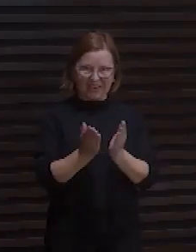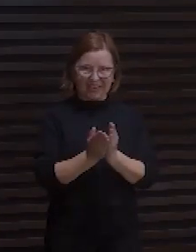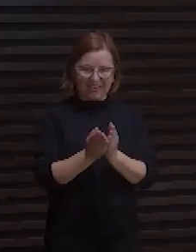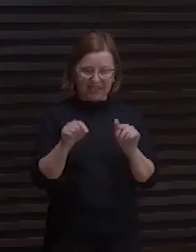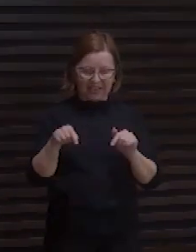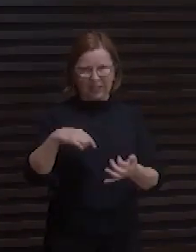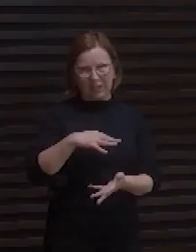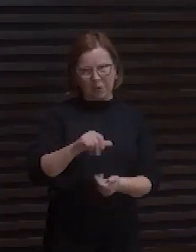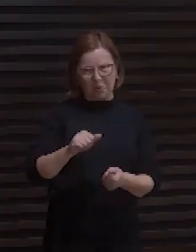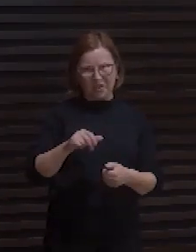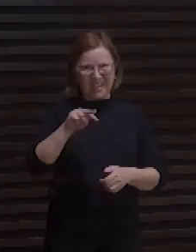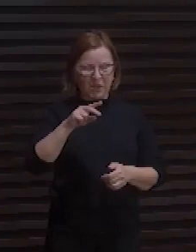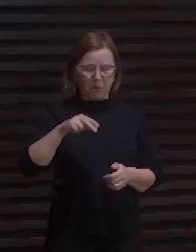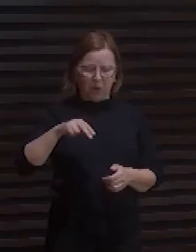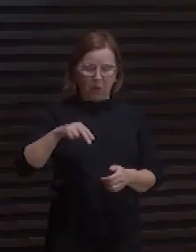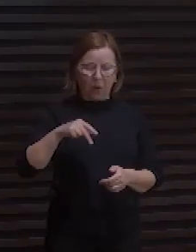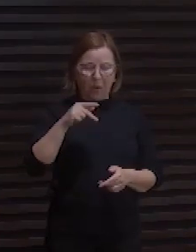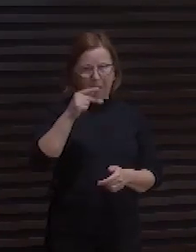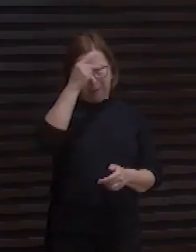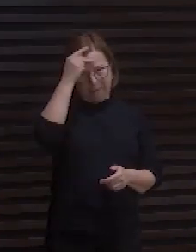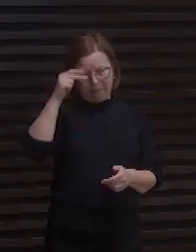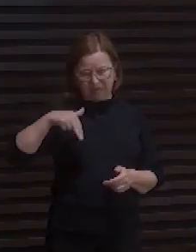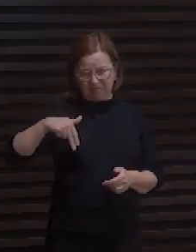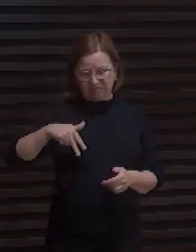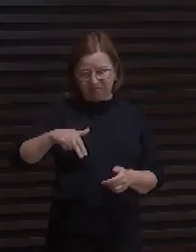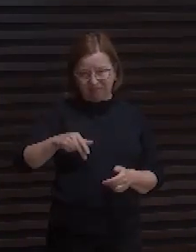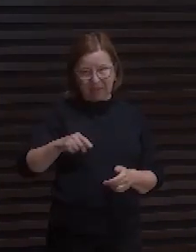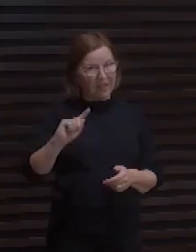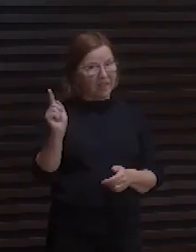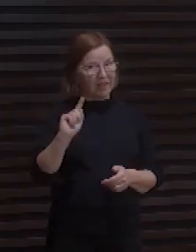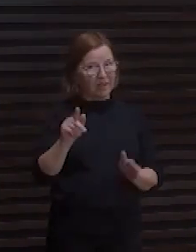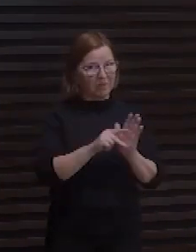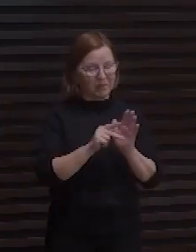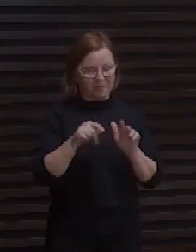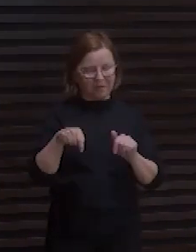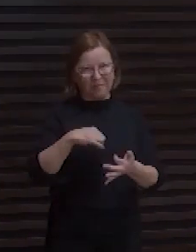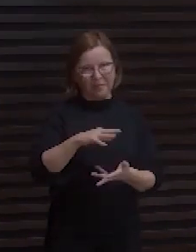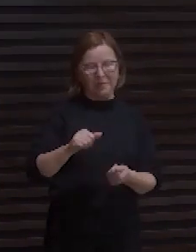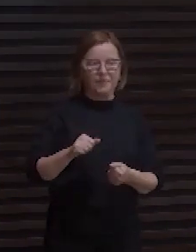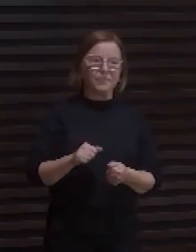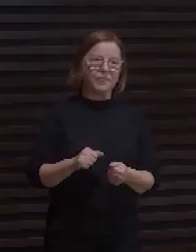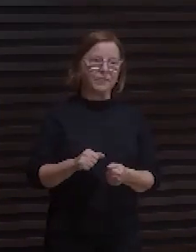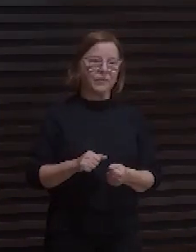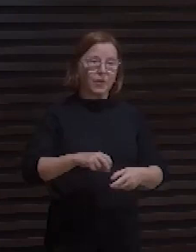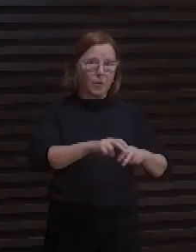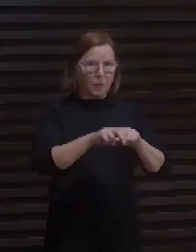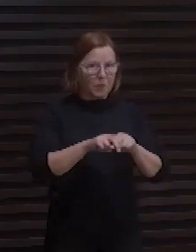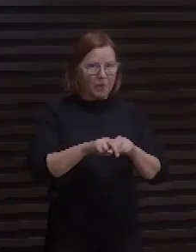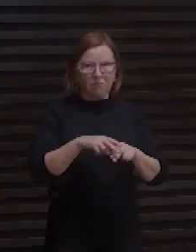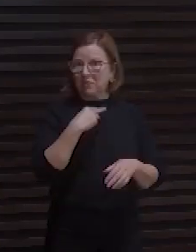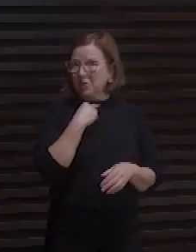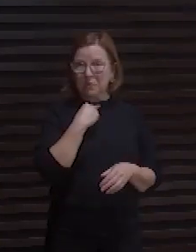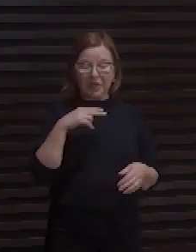aqui. Não pertencem a este mundo. E é por isso que nós não devemos amar este mundo